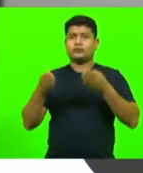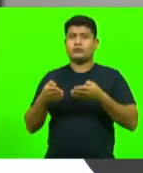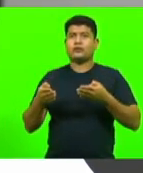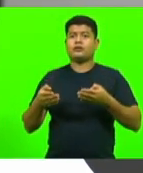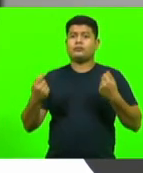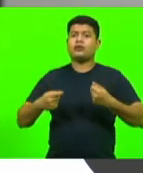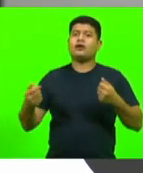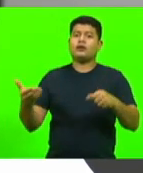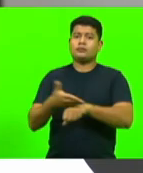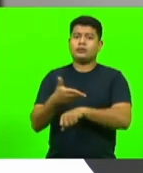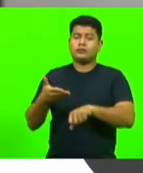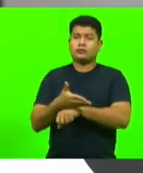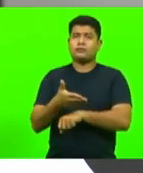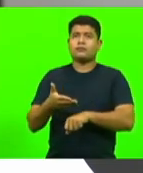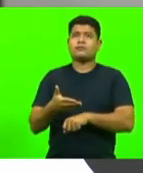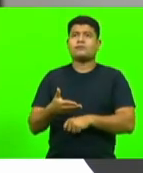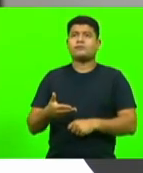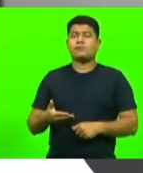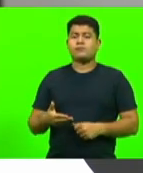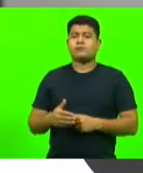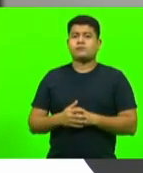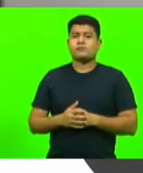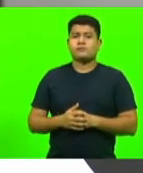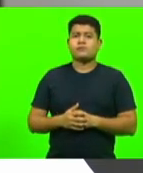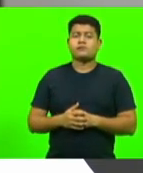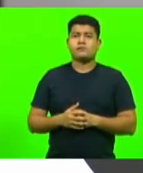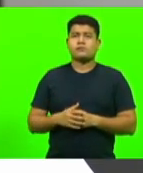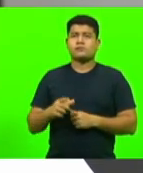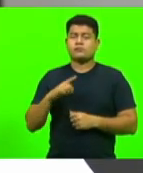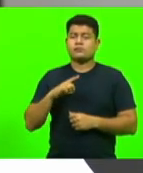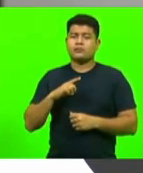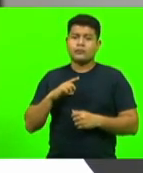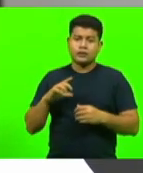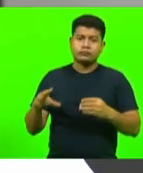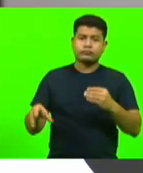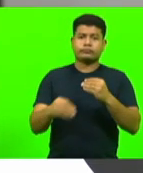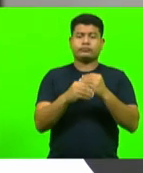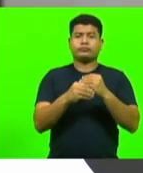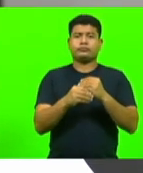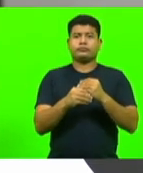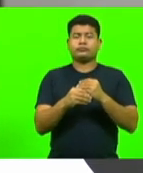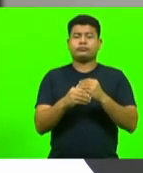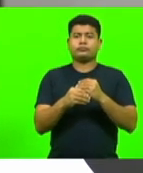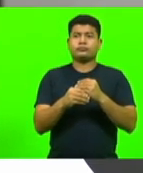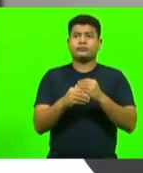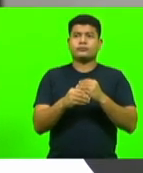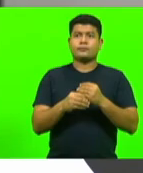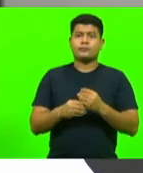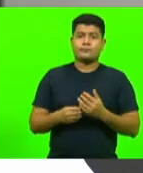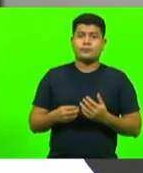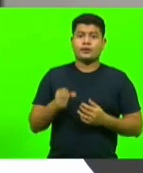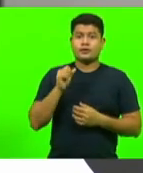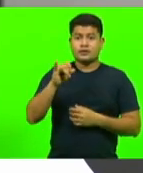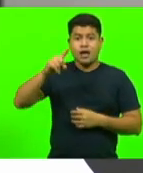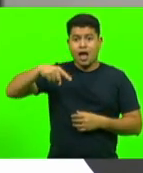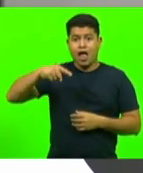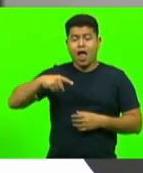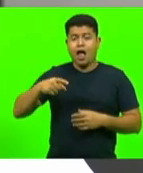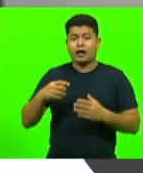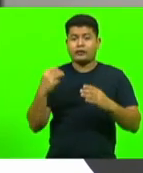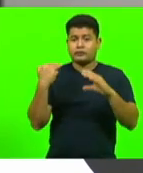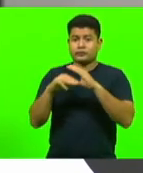se envolver nessa discussão exatamente então tô incluindo aqui também então é se são esses os encaminhamentos